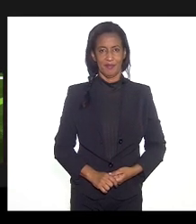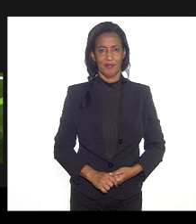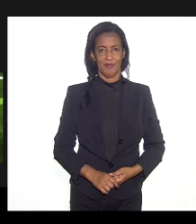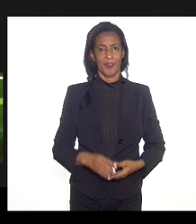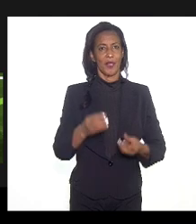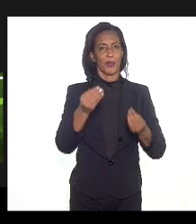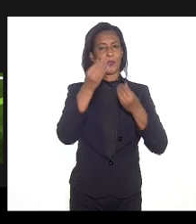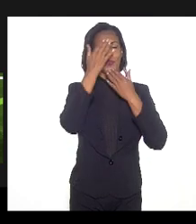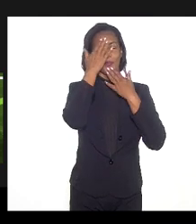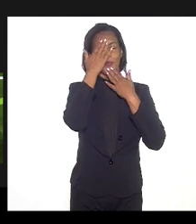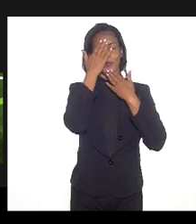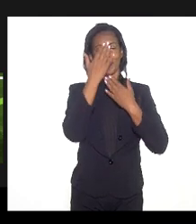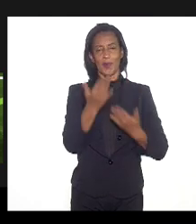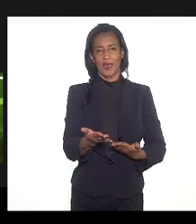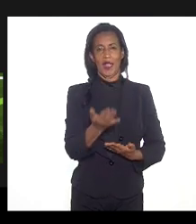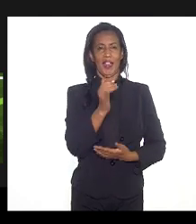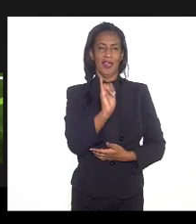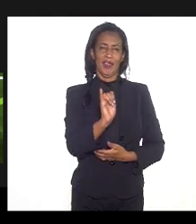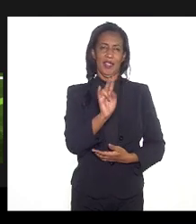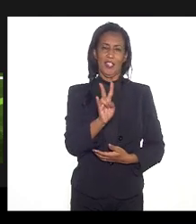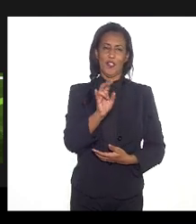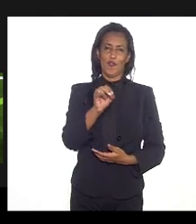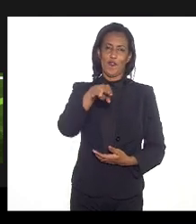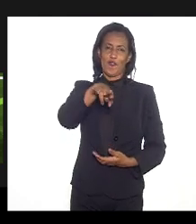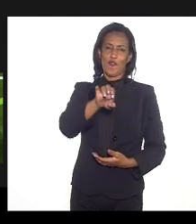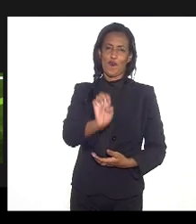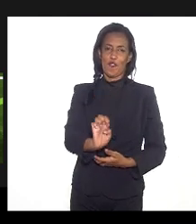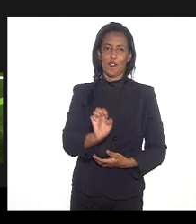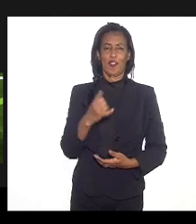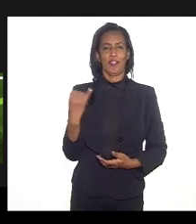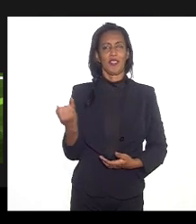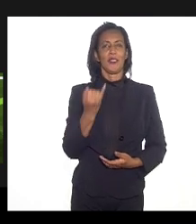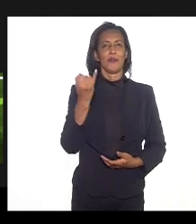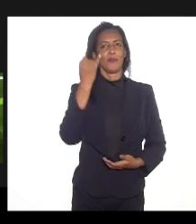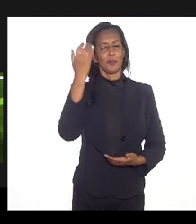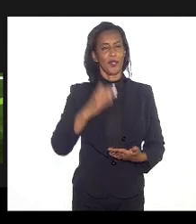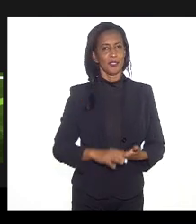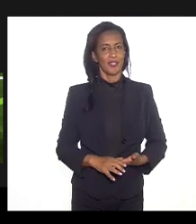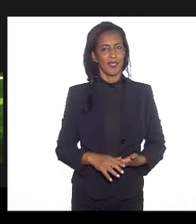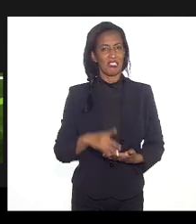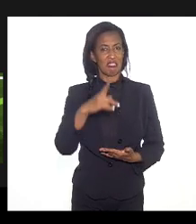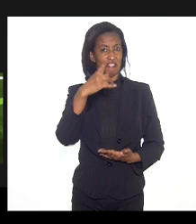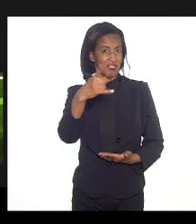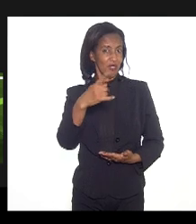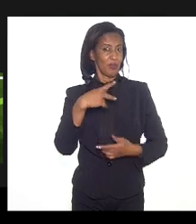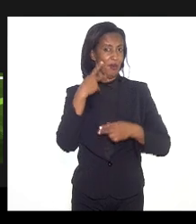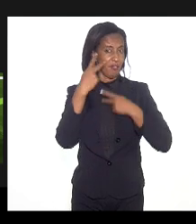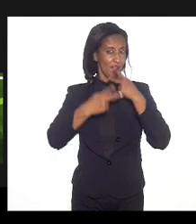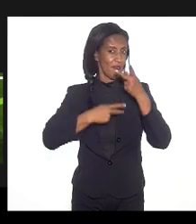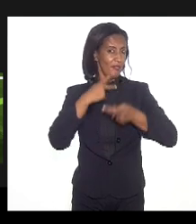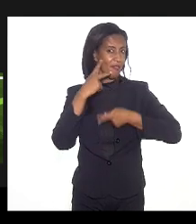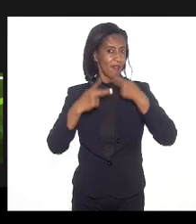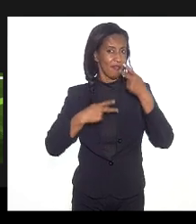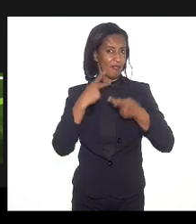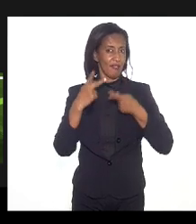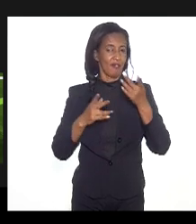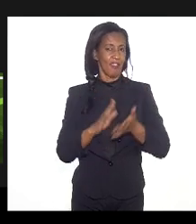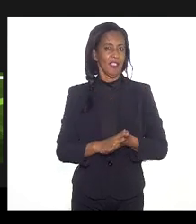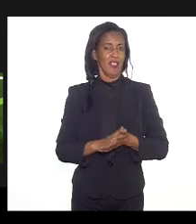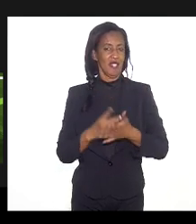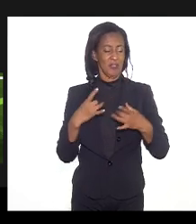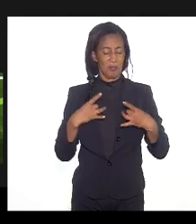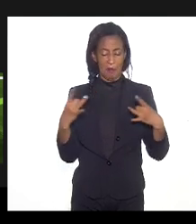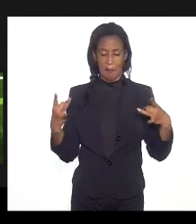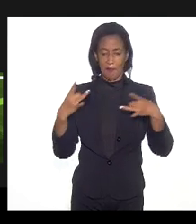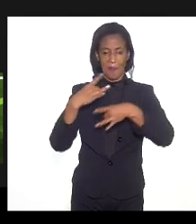Muito obrigada, senhora Ivone. Muito importante a sua reflexão e a sua